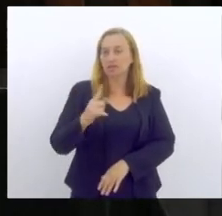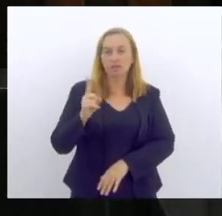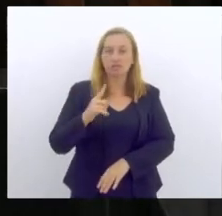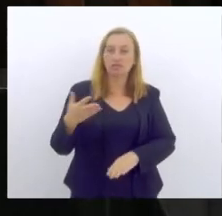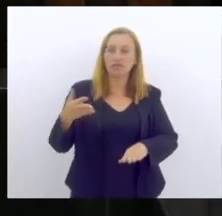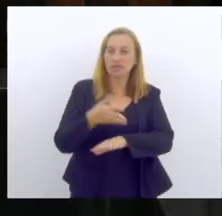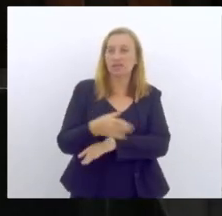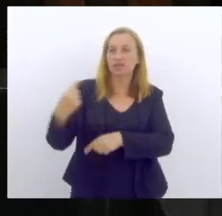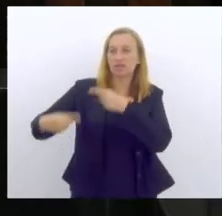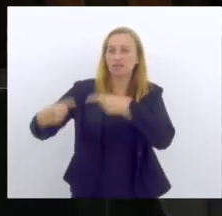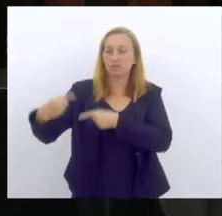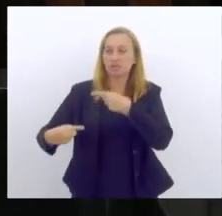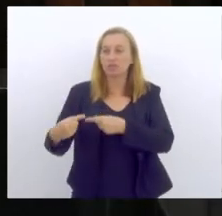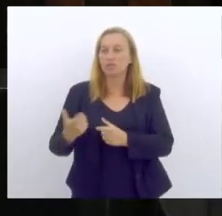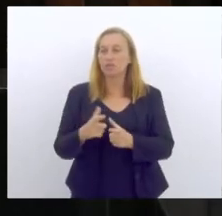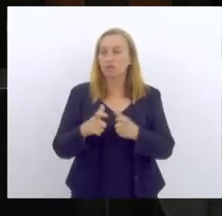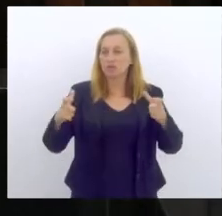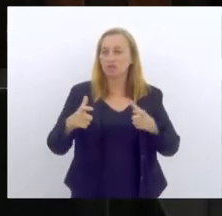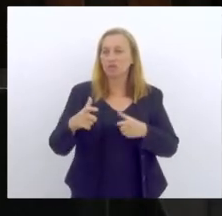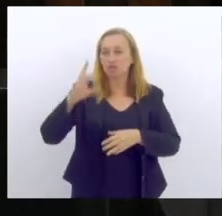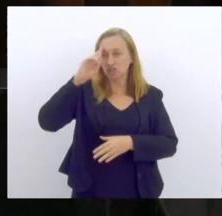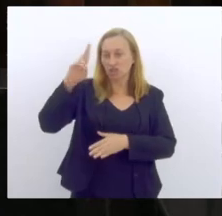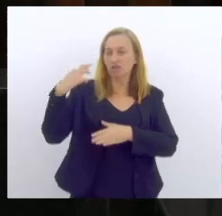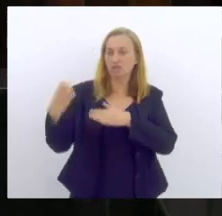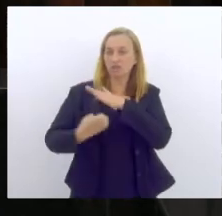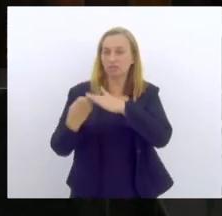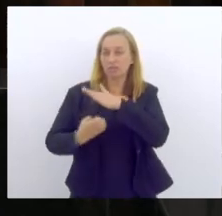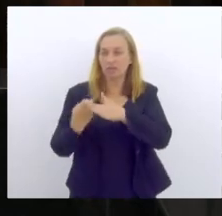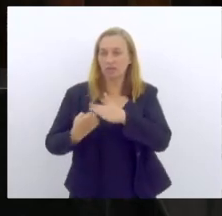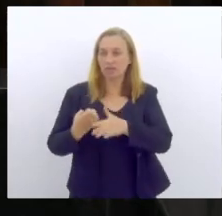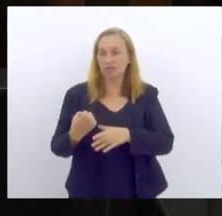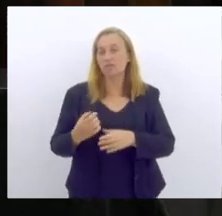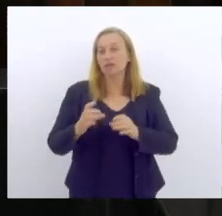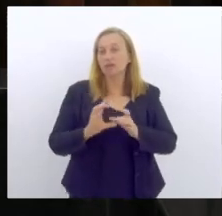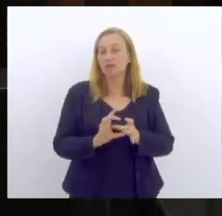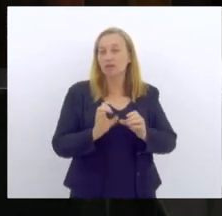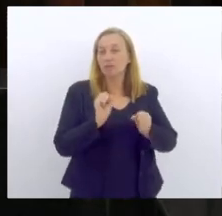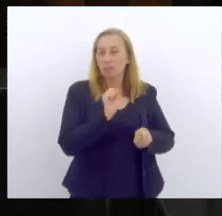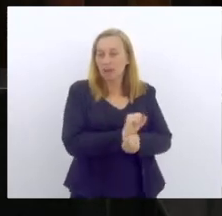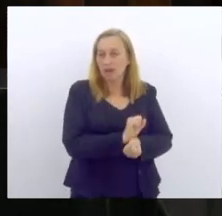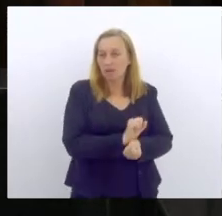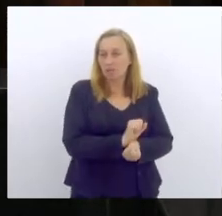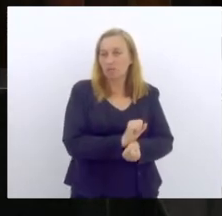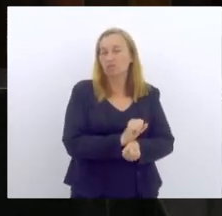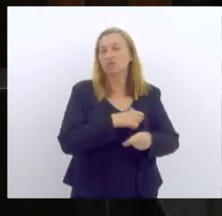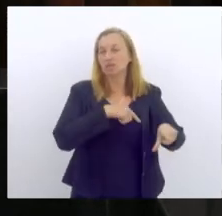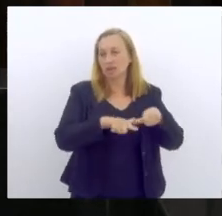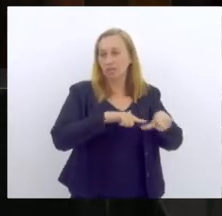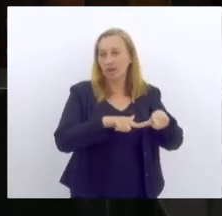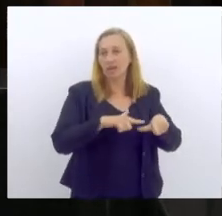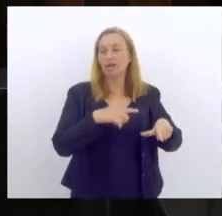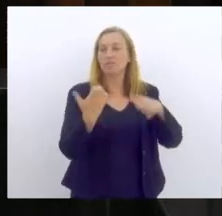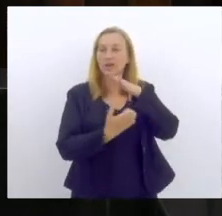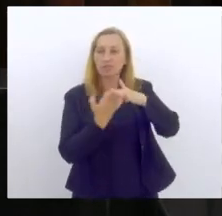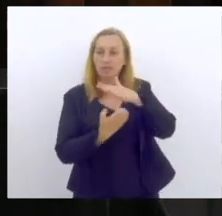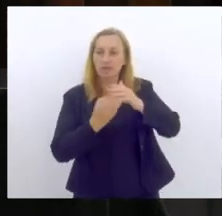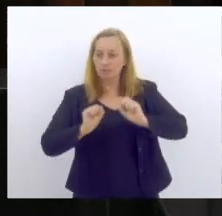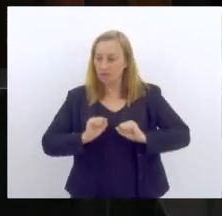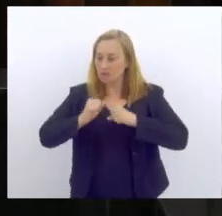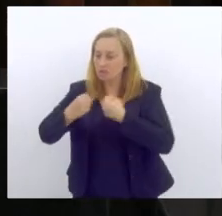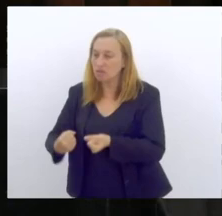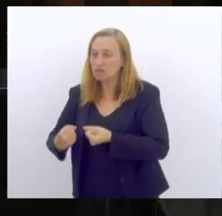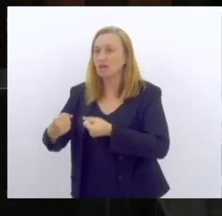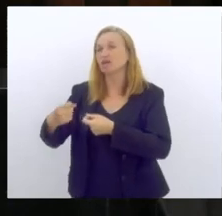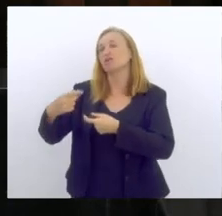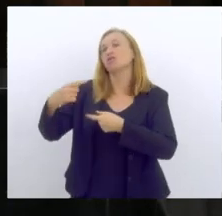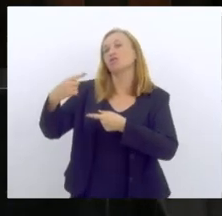na política talvez fosse um grande empresário brasileiro porque ele se desfez dos negócios para poder se dedicar integralmente a política com uma minha irmã